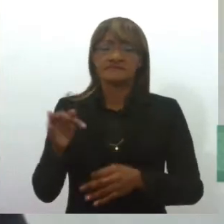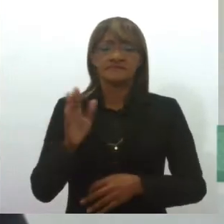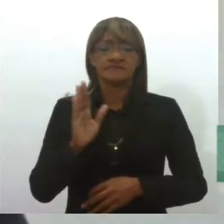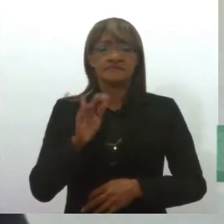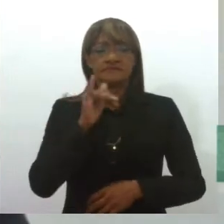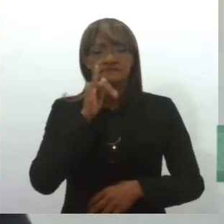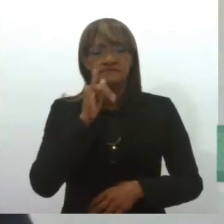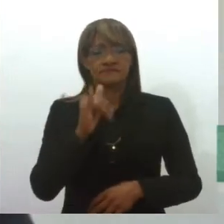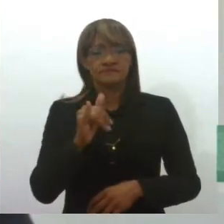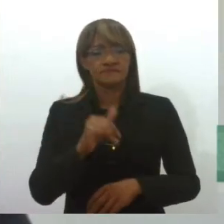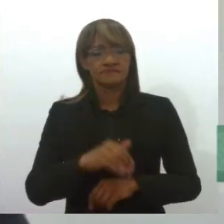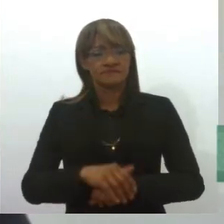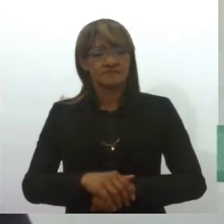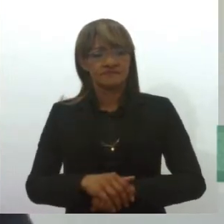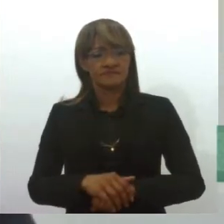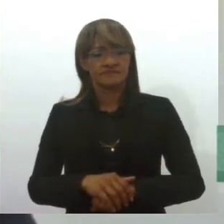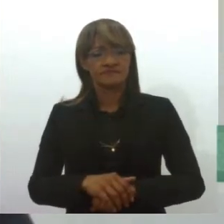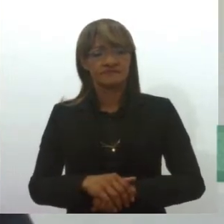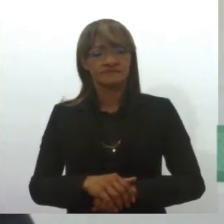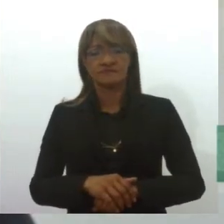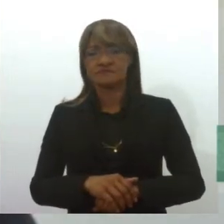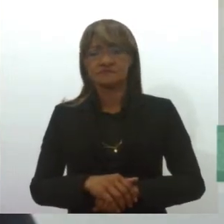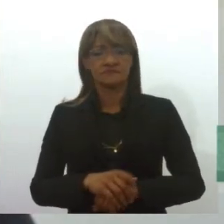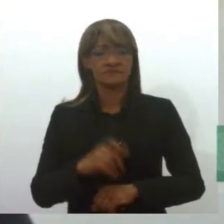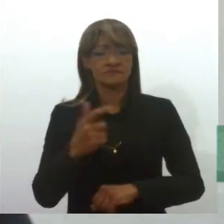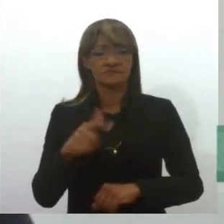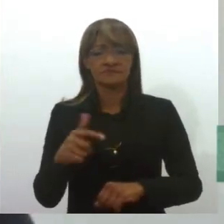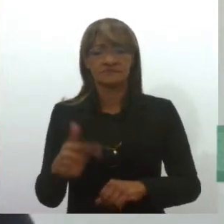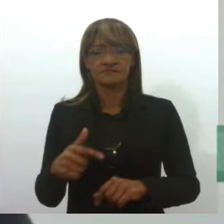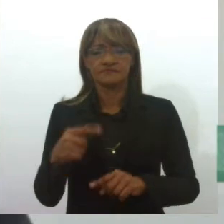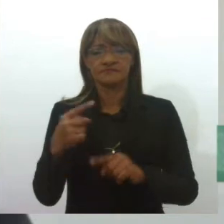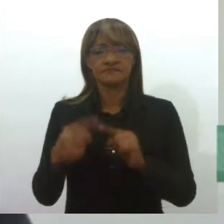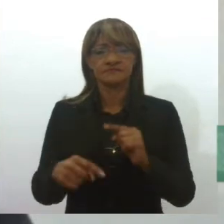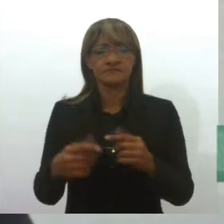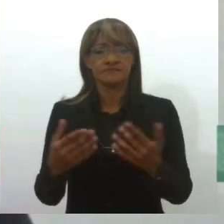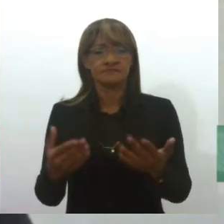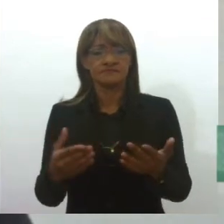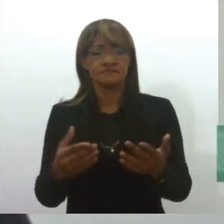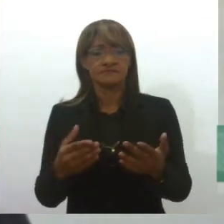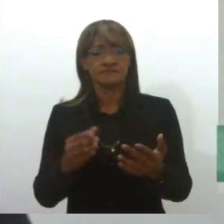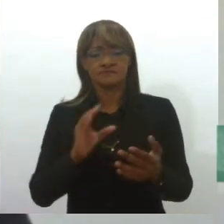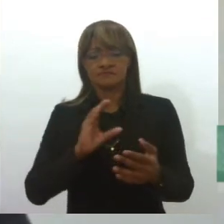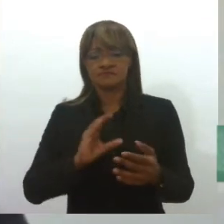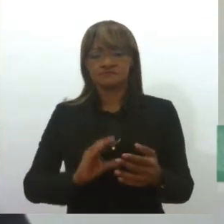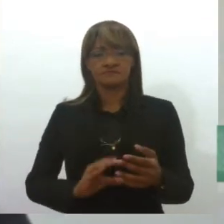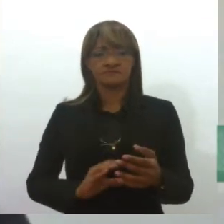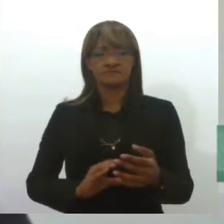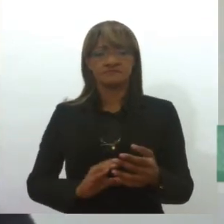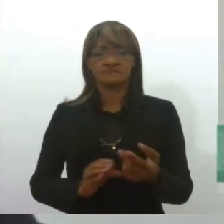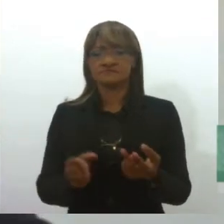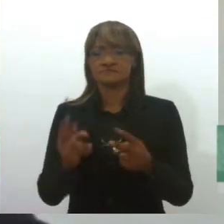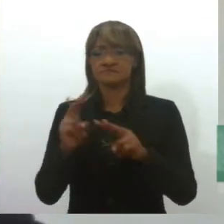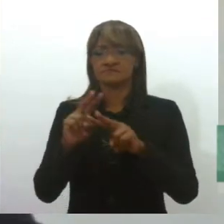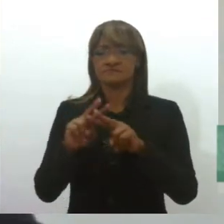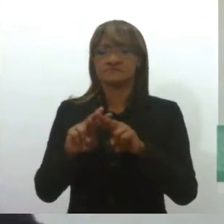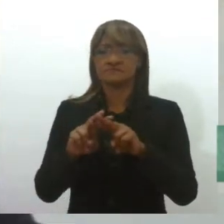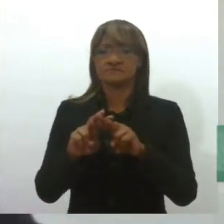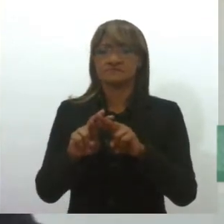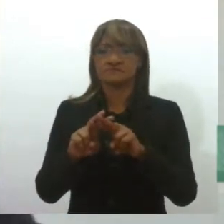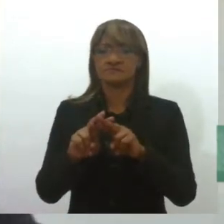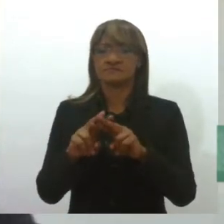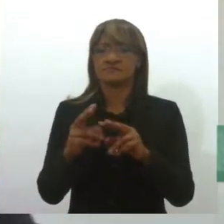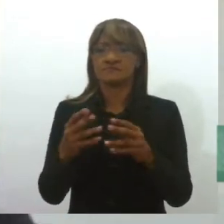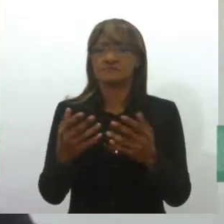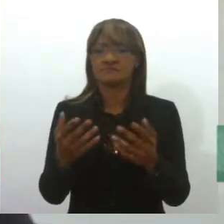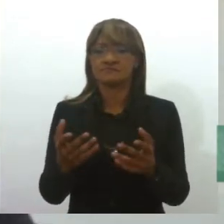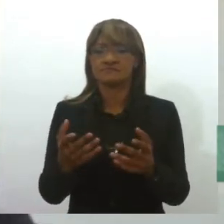ser crime hediondo não impede, né, que o cidadão inicie o cumprimento da pena em regime semiaberto. Então,